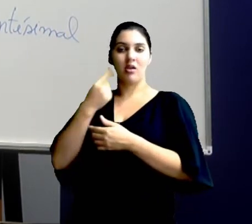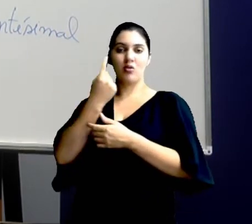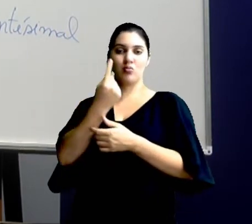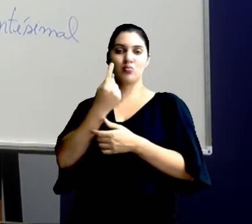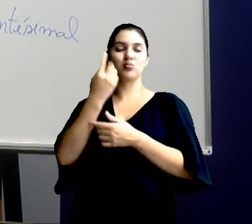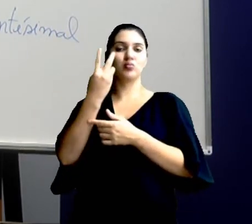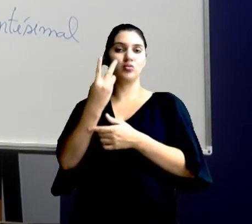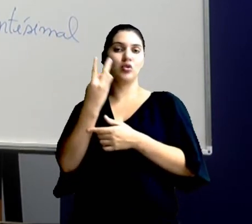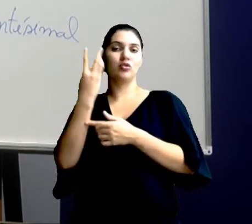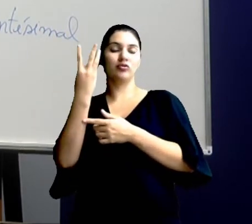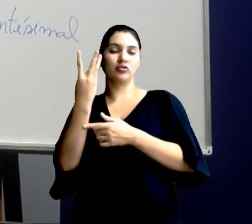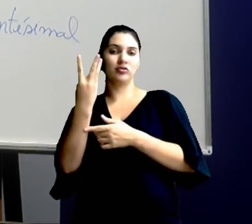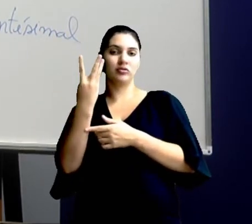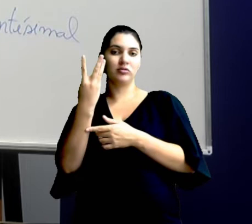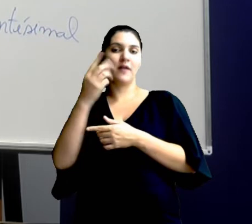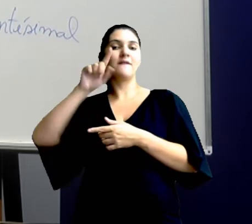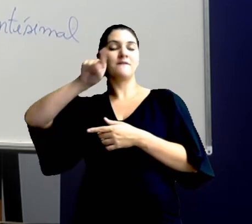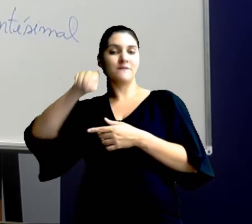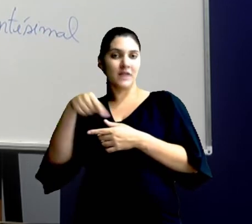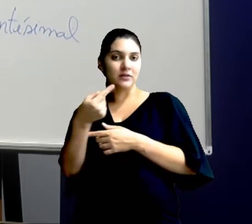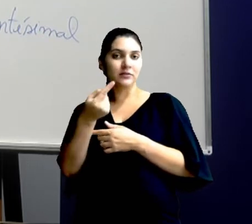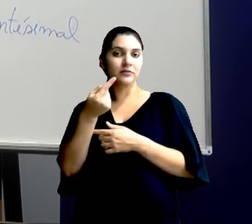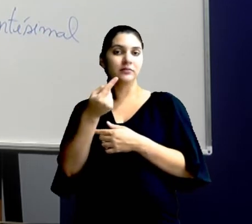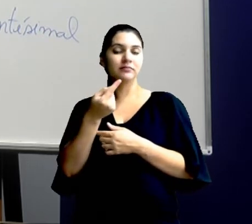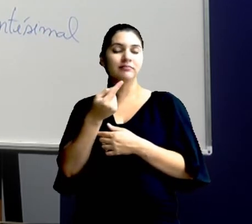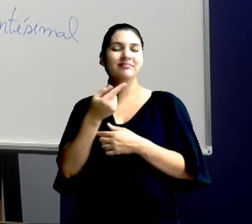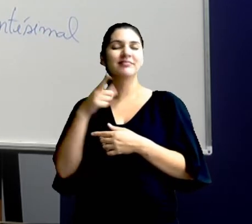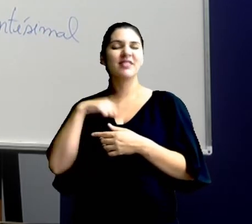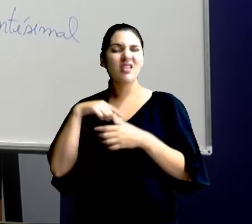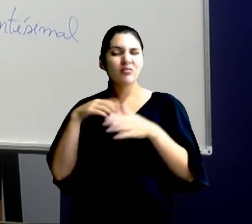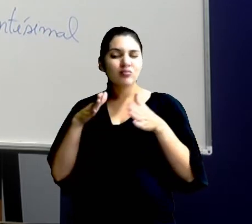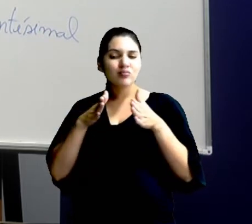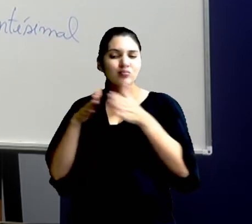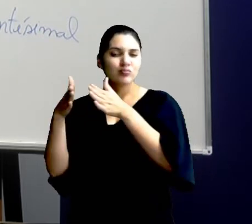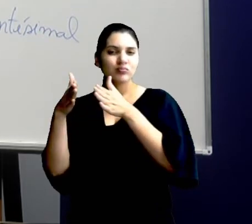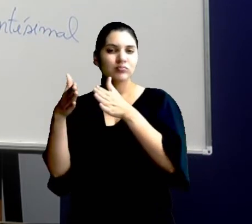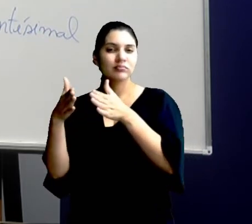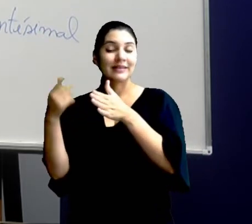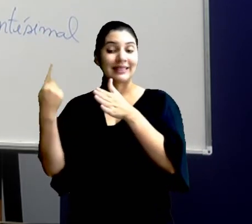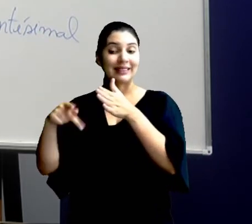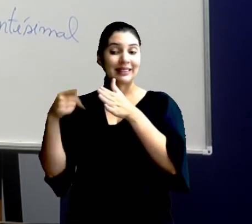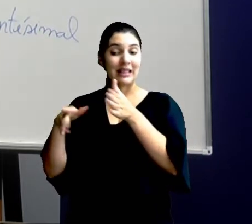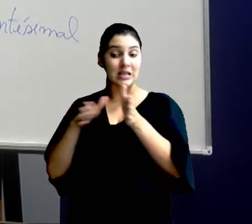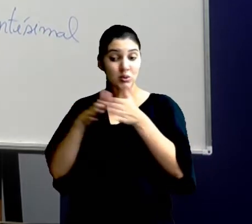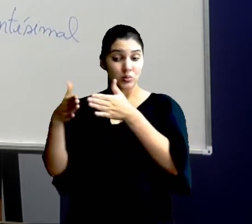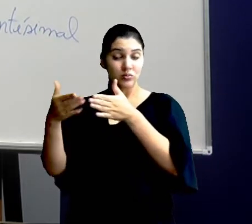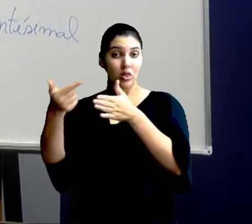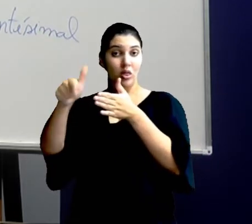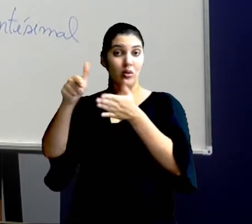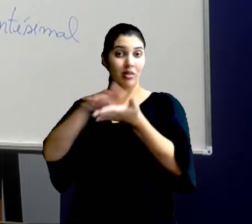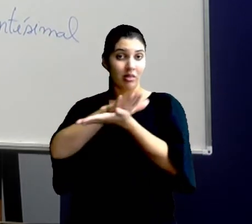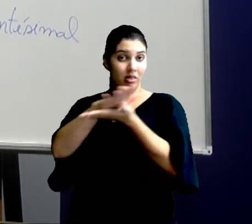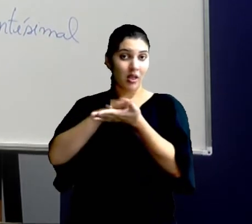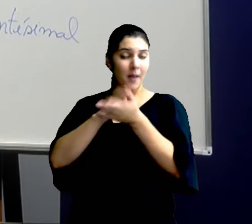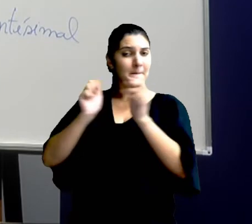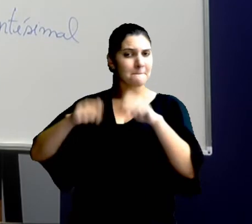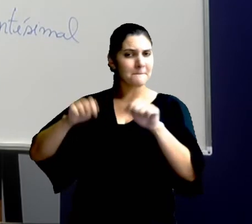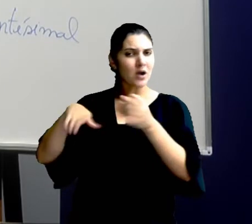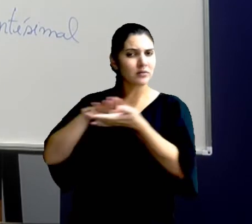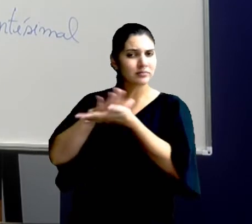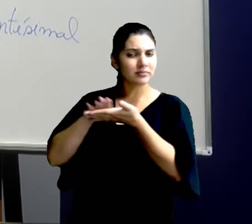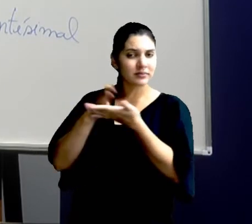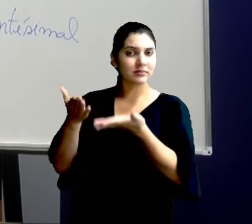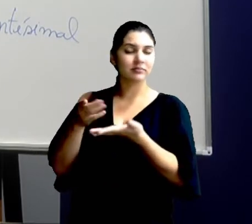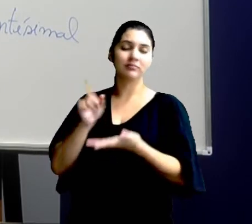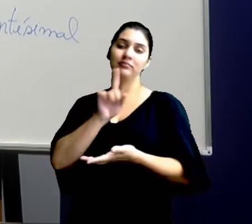1, 2, 3, vírgula. Ó, um caminho aqui. Nesse caminho não tem nada. E pode ficar sem